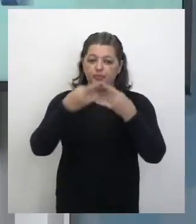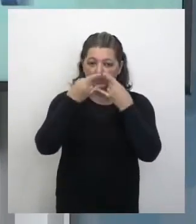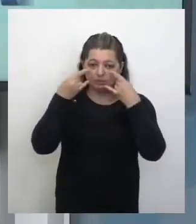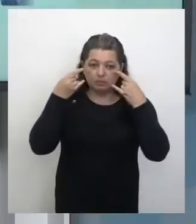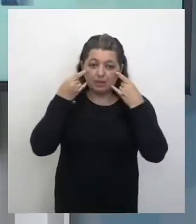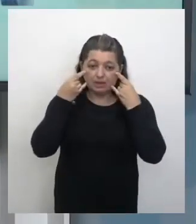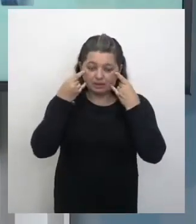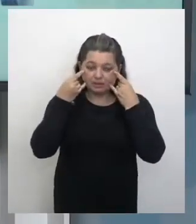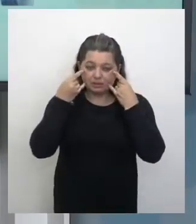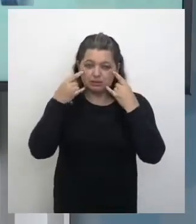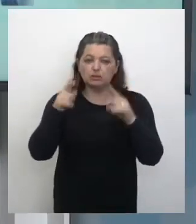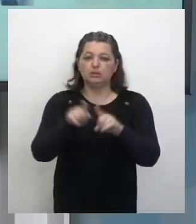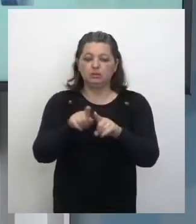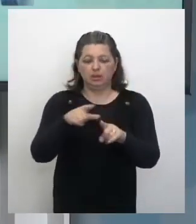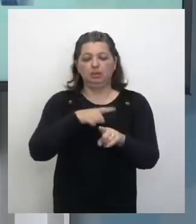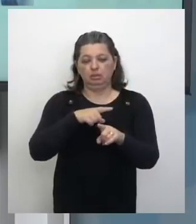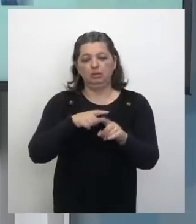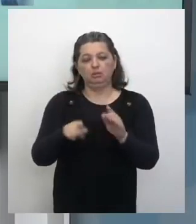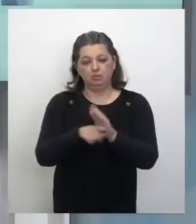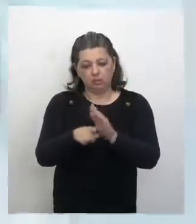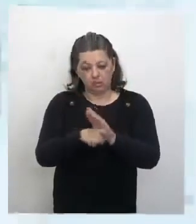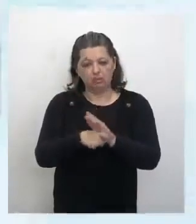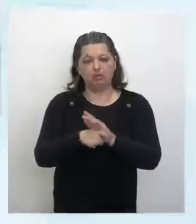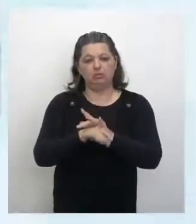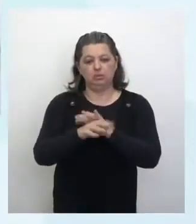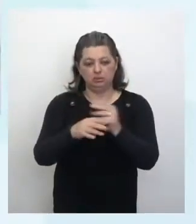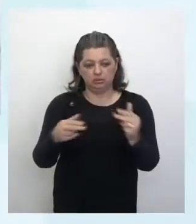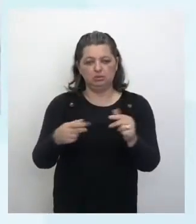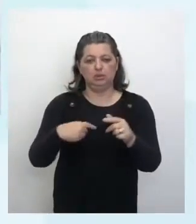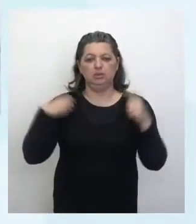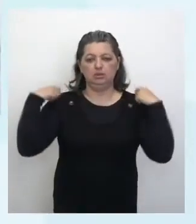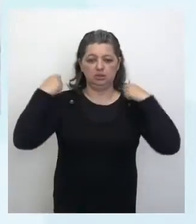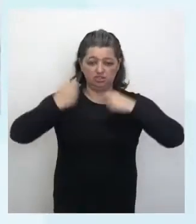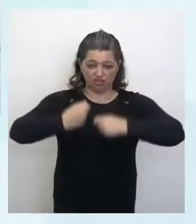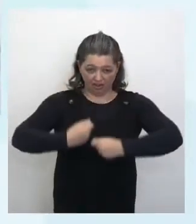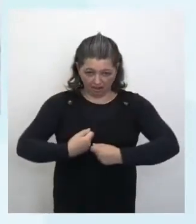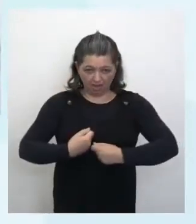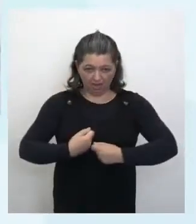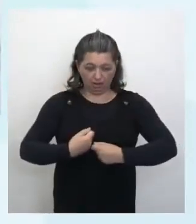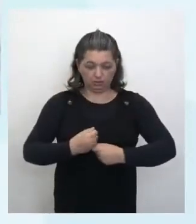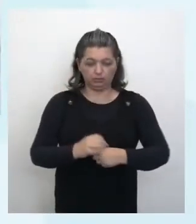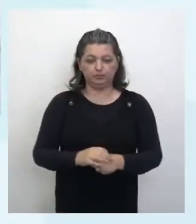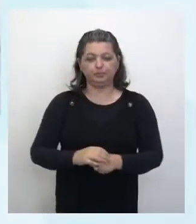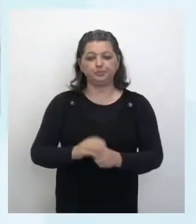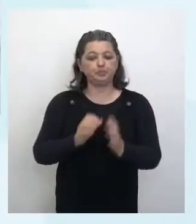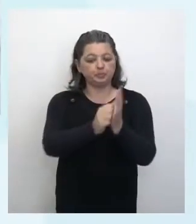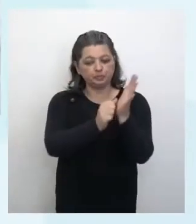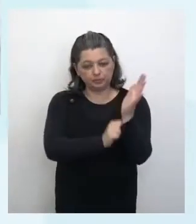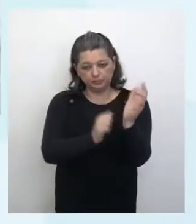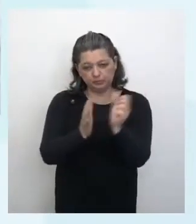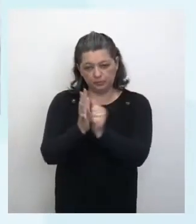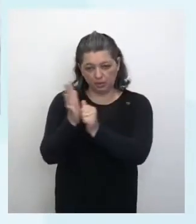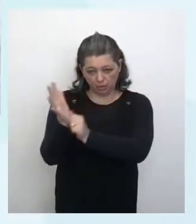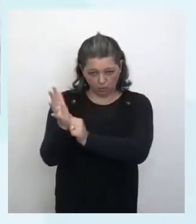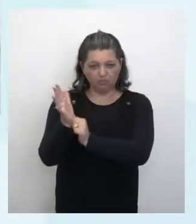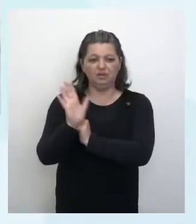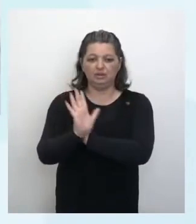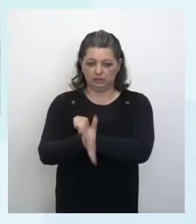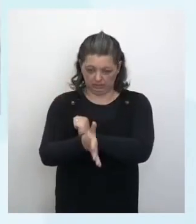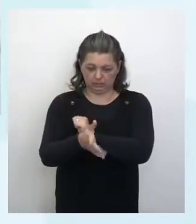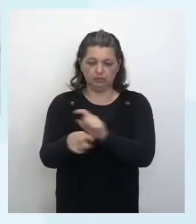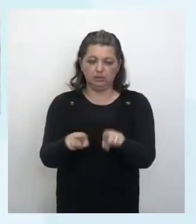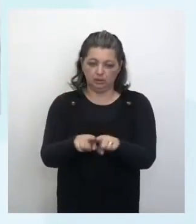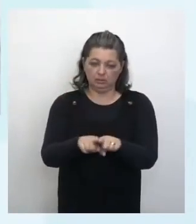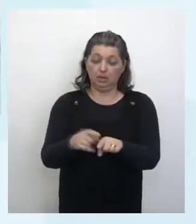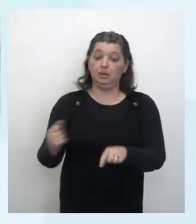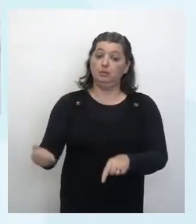reações liberam gases tóxicos. Aventais de jaleco, já falei para vocês. Luvas e mangote, já falei também, porque a